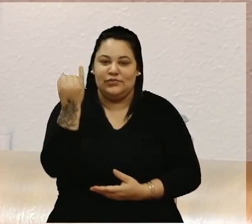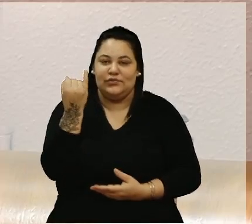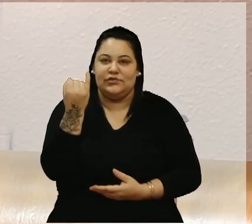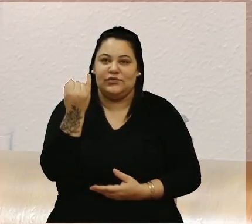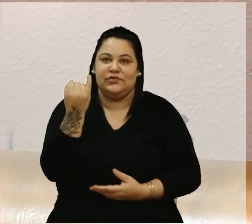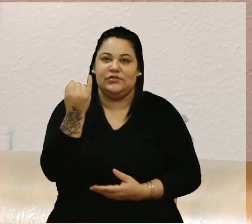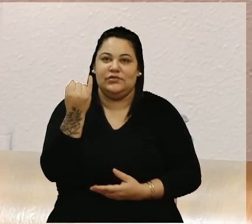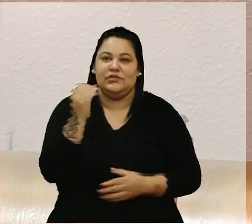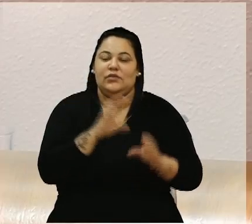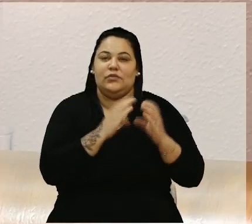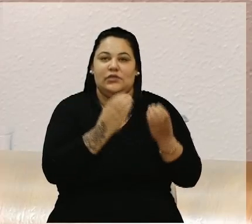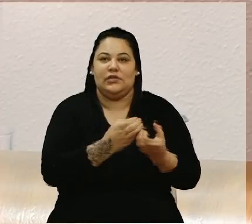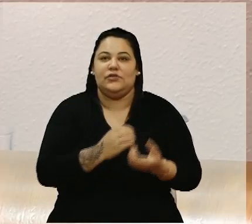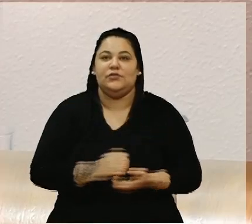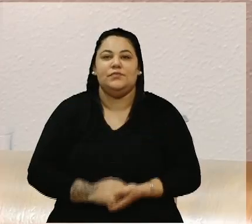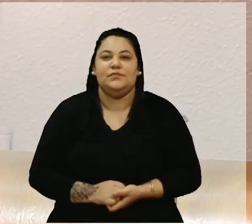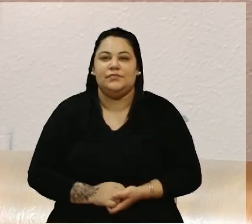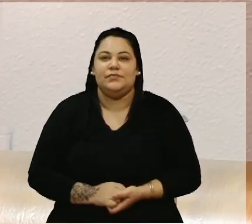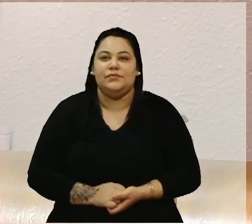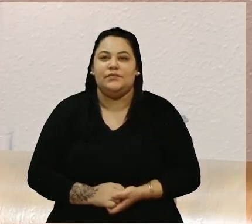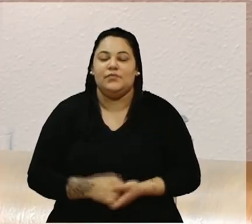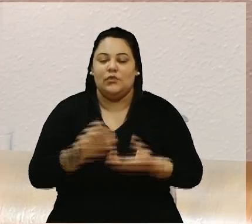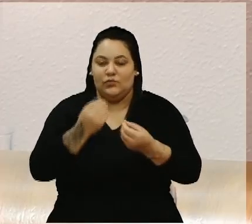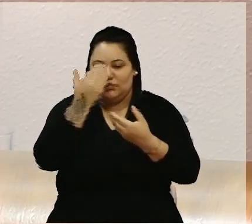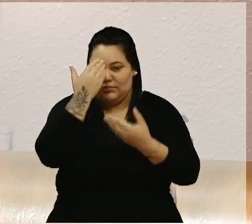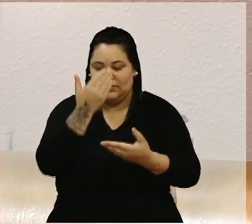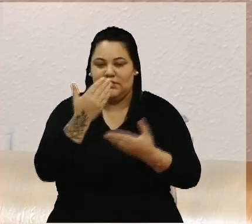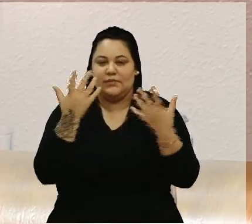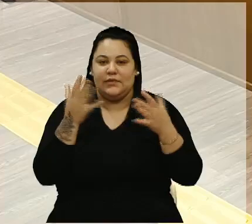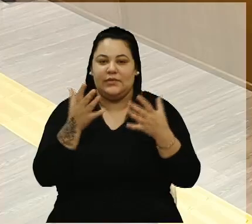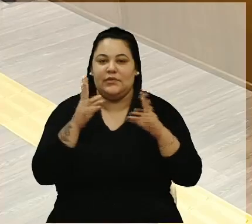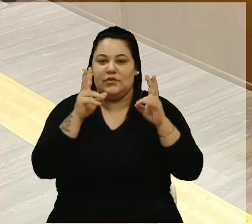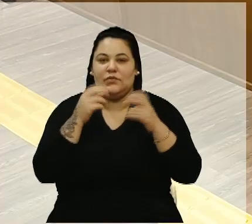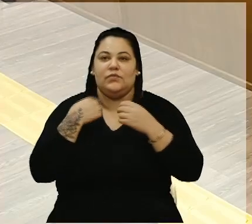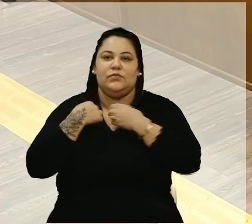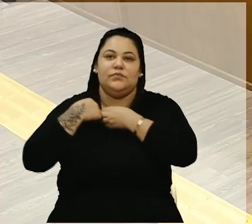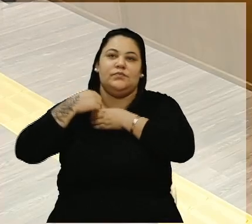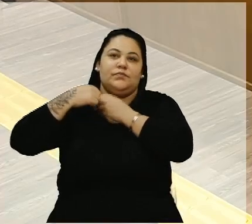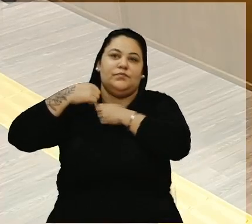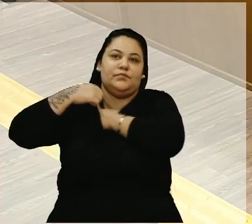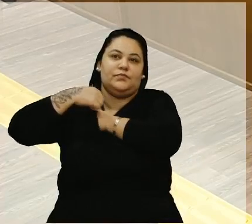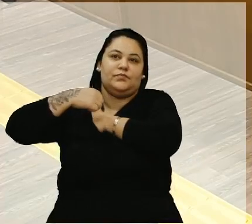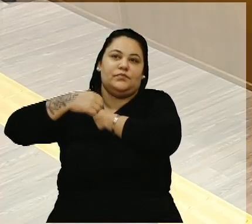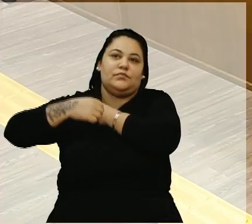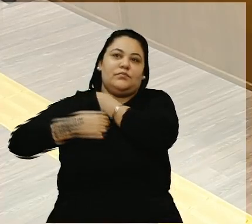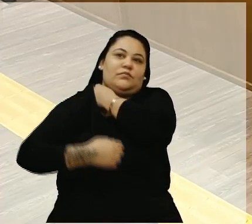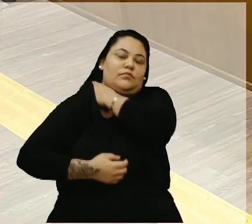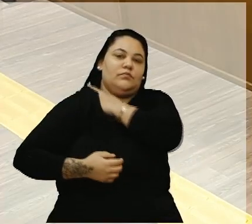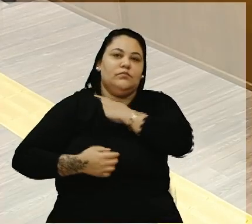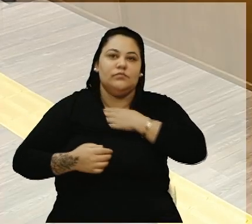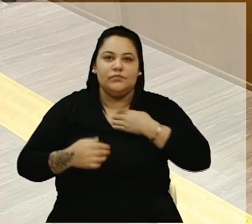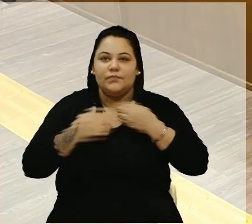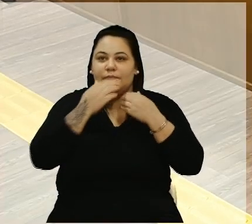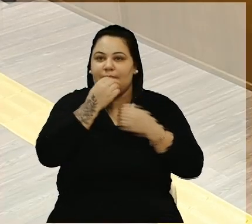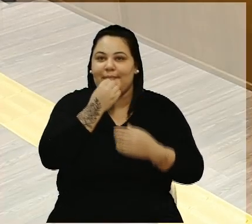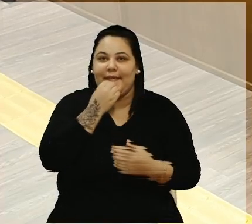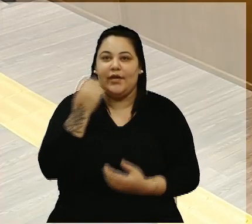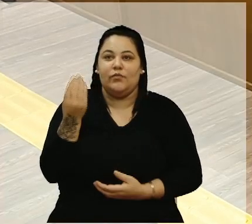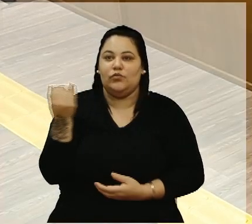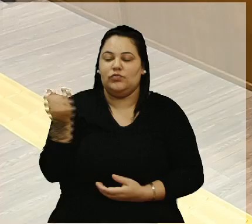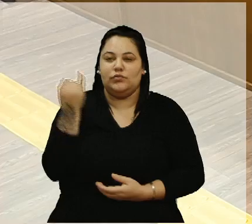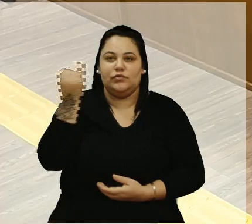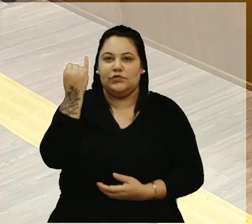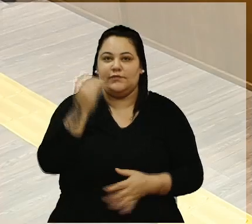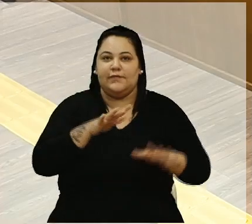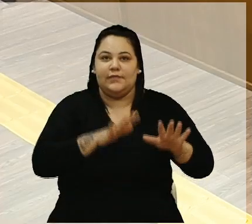aquela comunidade. Muito obrigado, vereador. Parabéns pelo tema aí. Obrigado. Só para concluir, então, de extrema importância a permanência